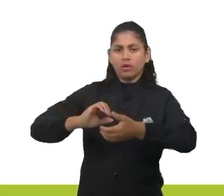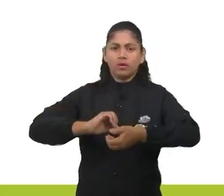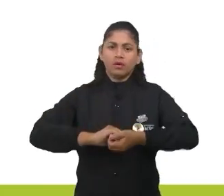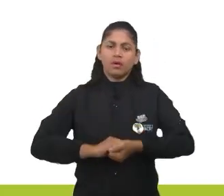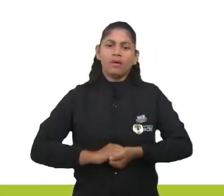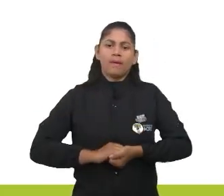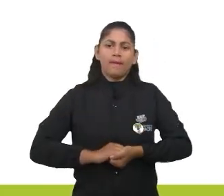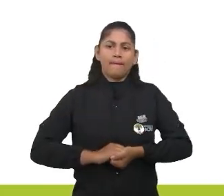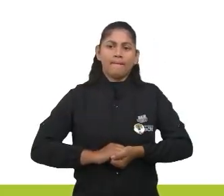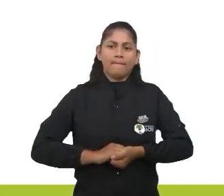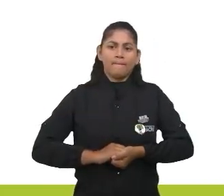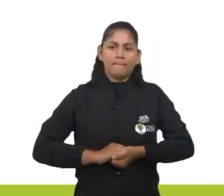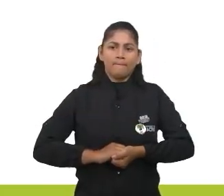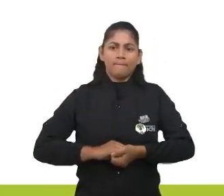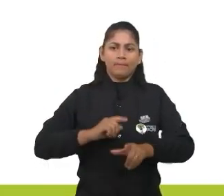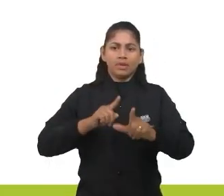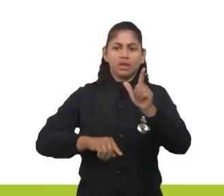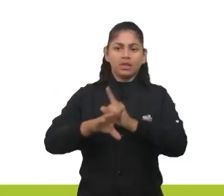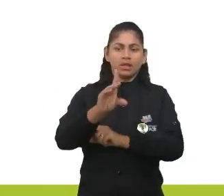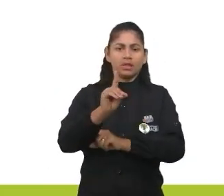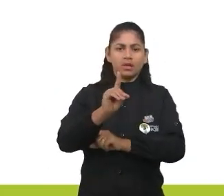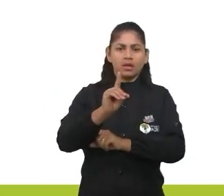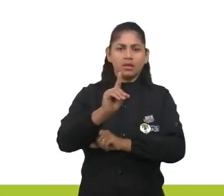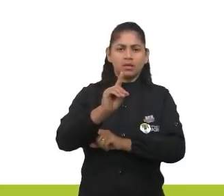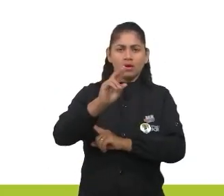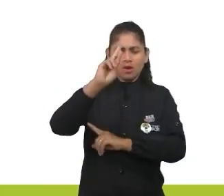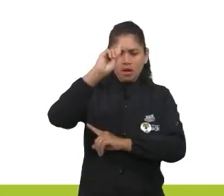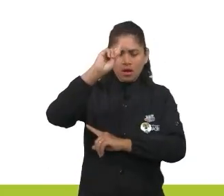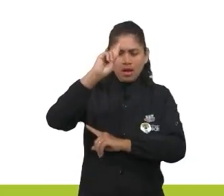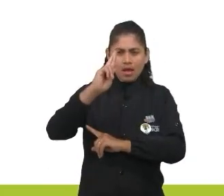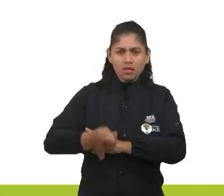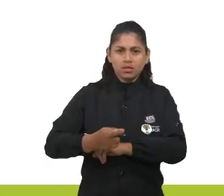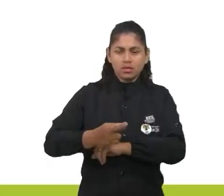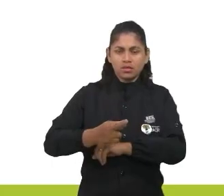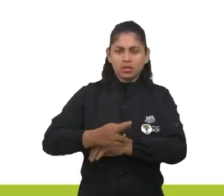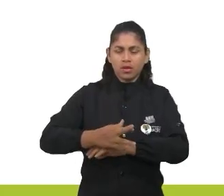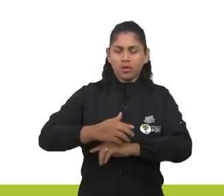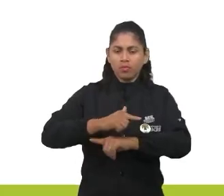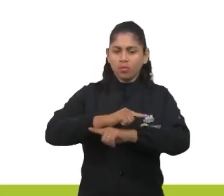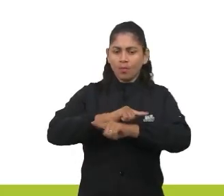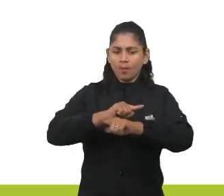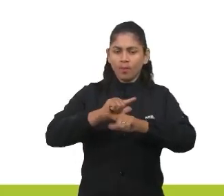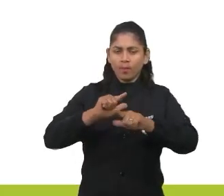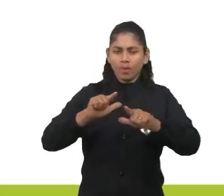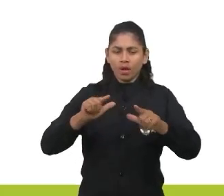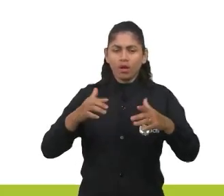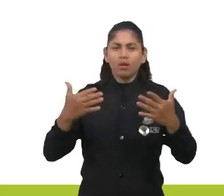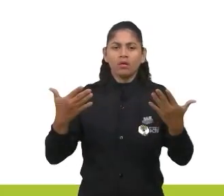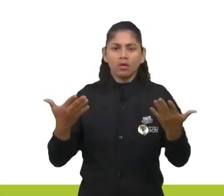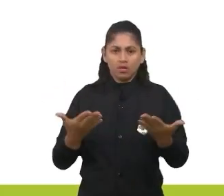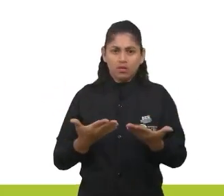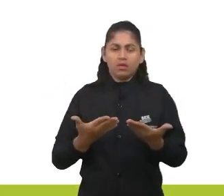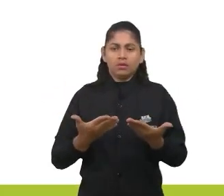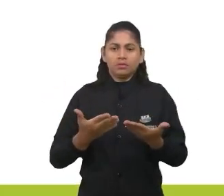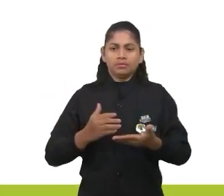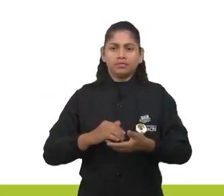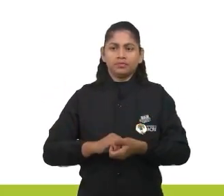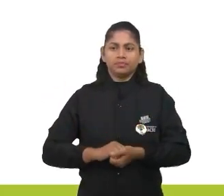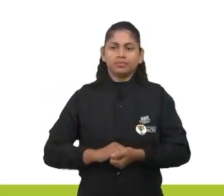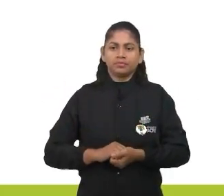comunicativa. Letra D. Razão pura. Aqui eu quero fazer um comentário muito